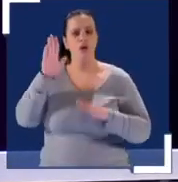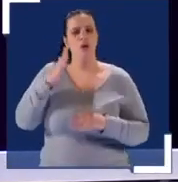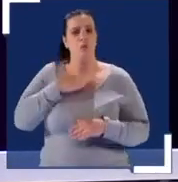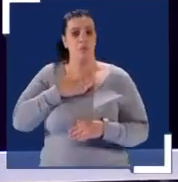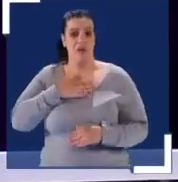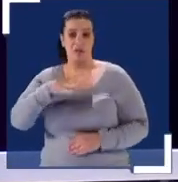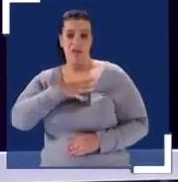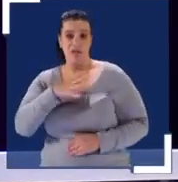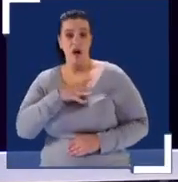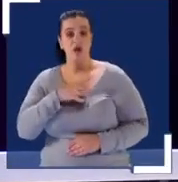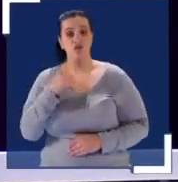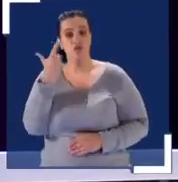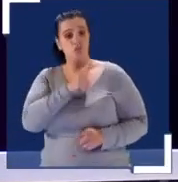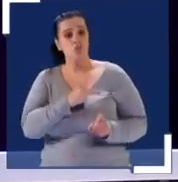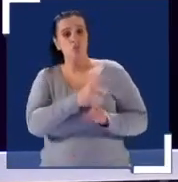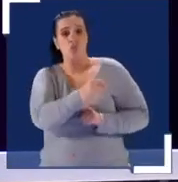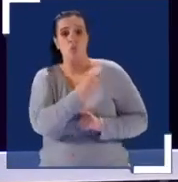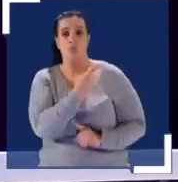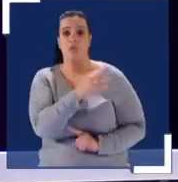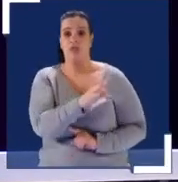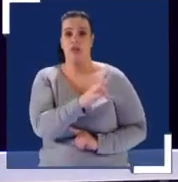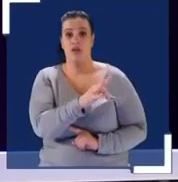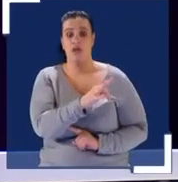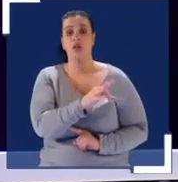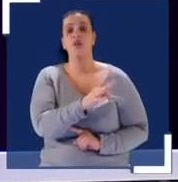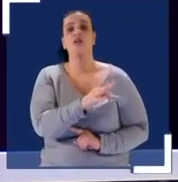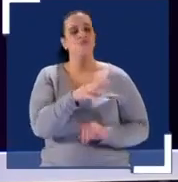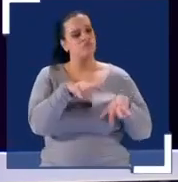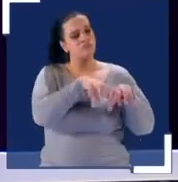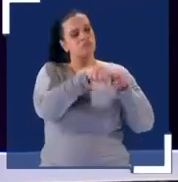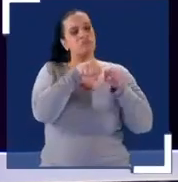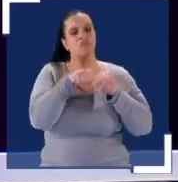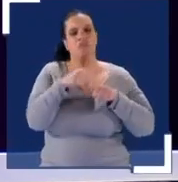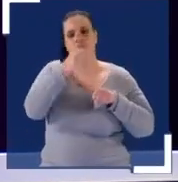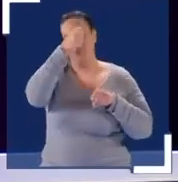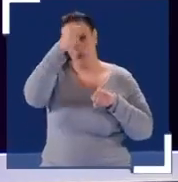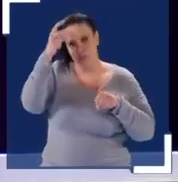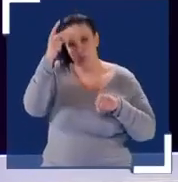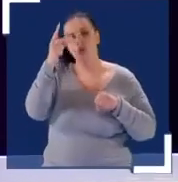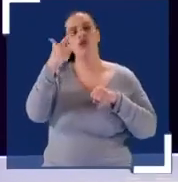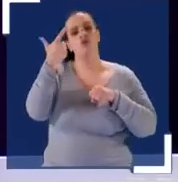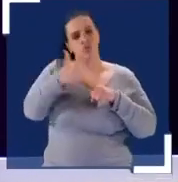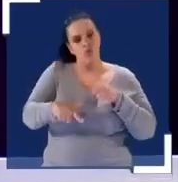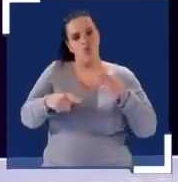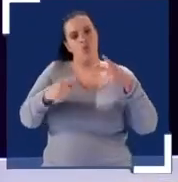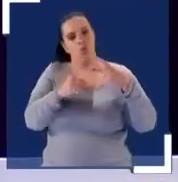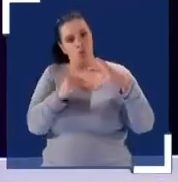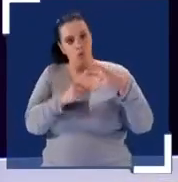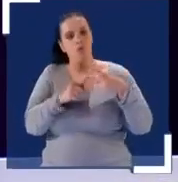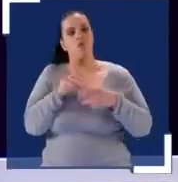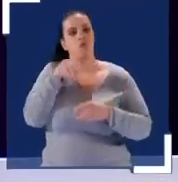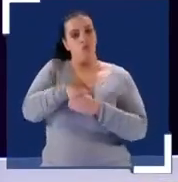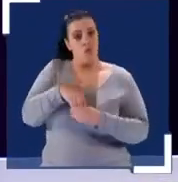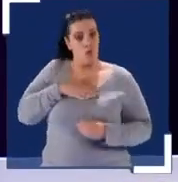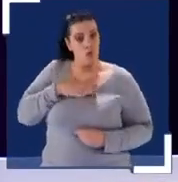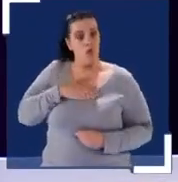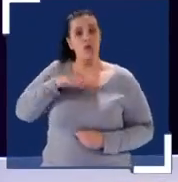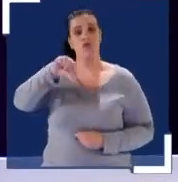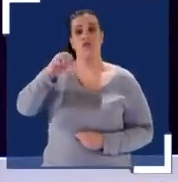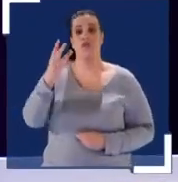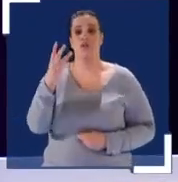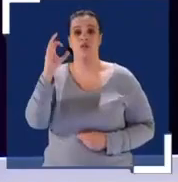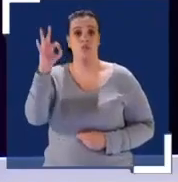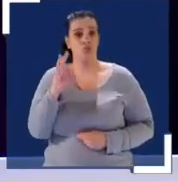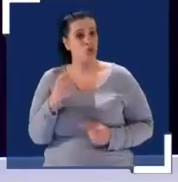PT, ganhei contra o PT. Tomei deles a prefeitura, disputei de novo na segunda vez, quando fui reeleito com 93% contra o